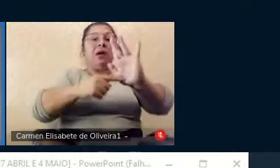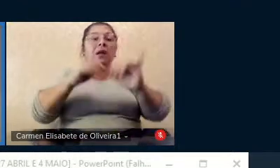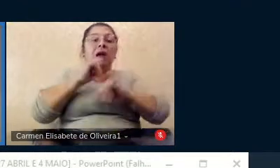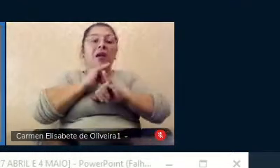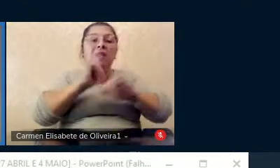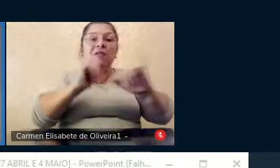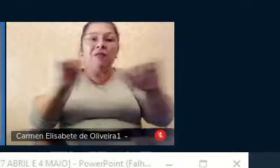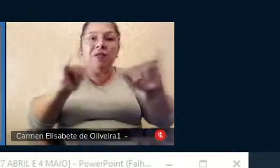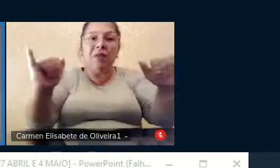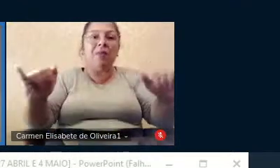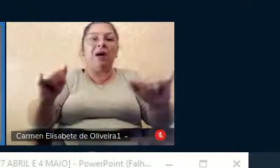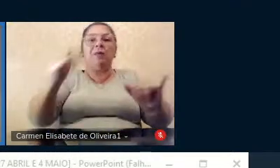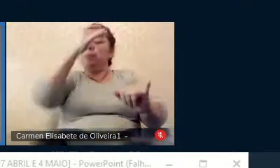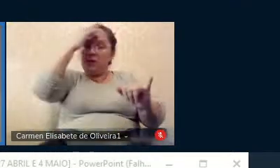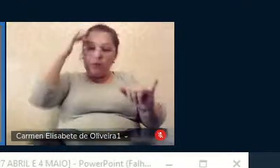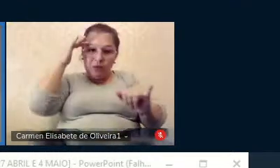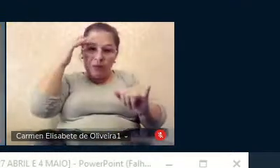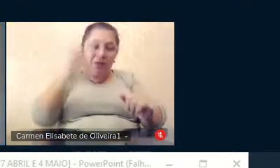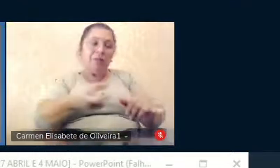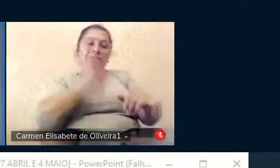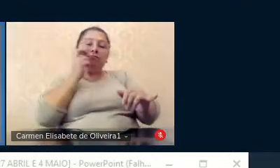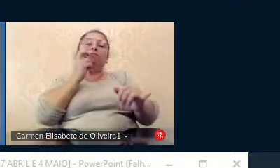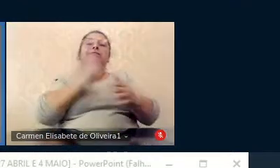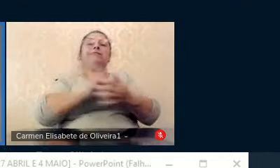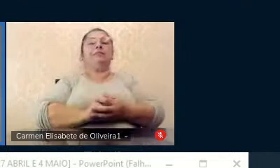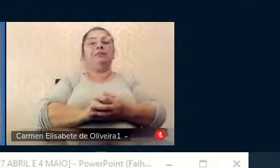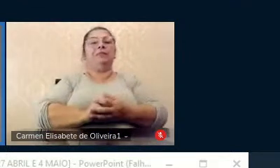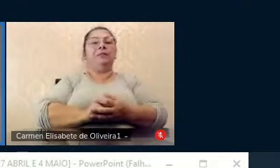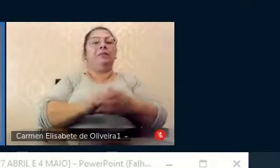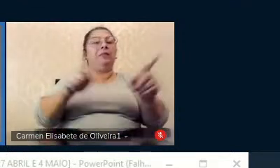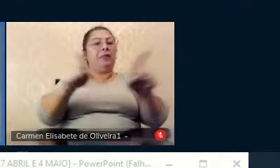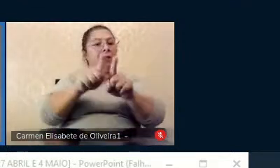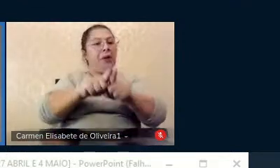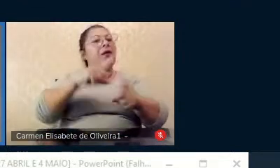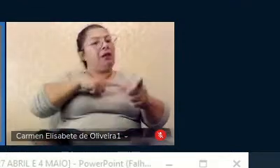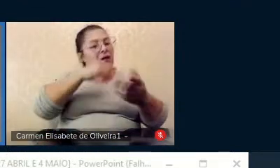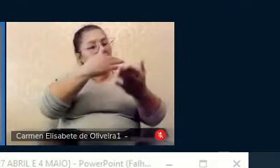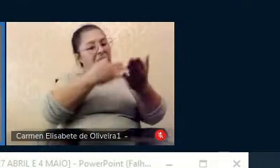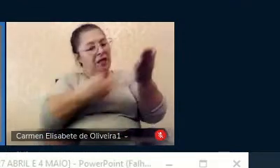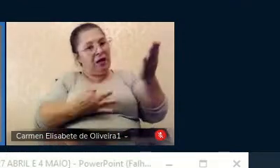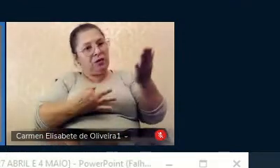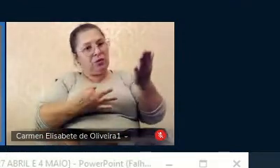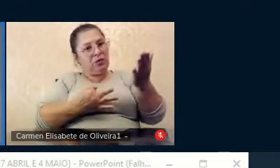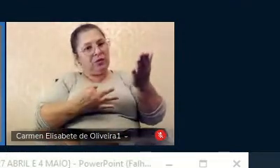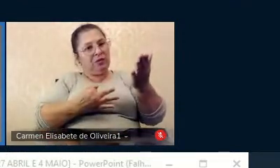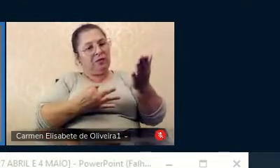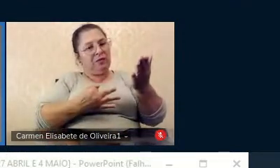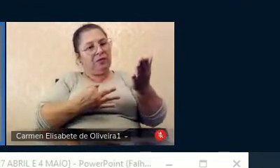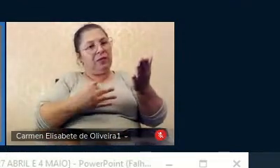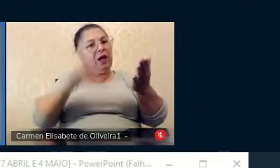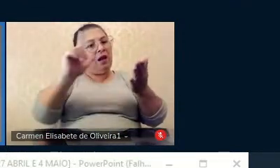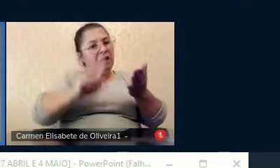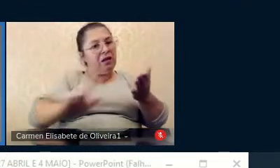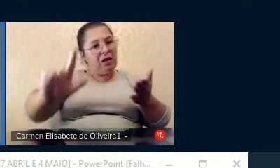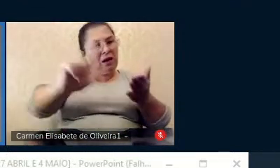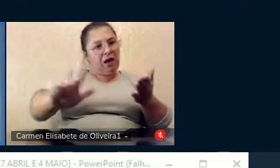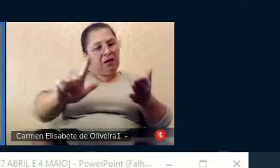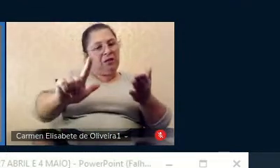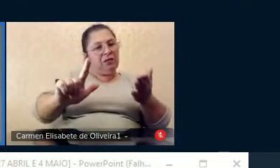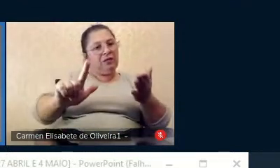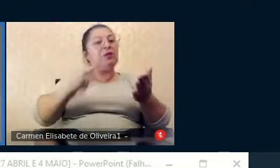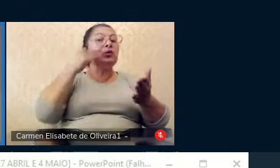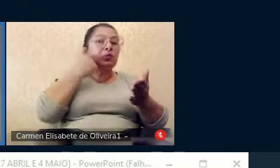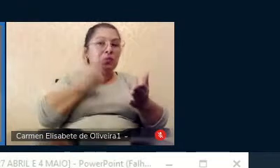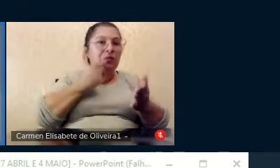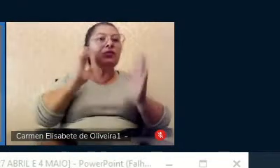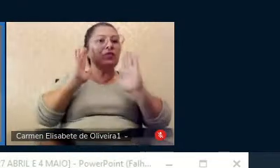informar os leitores. Nós temos também textos literários que são produzidos por